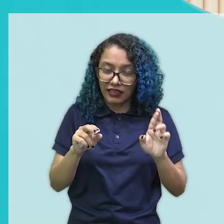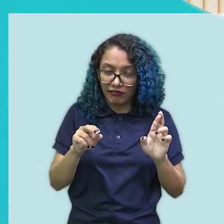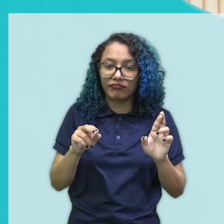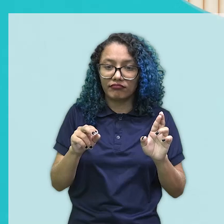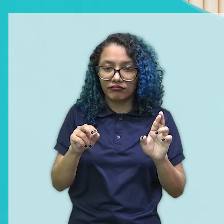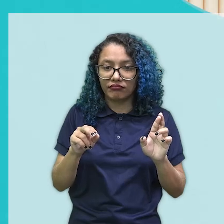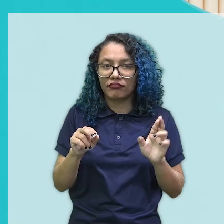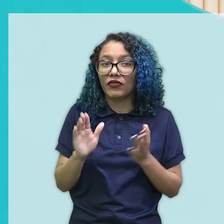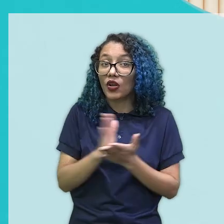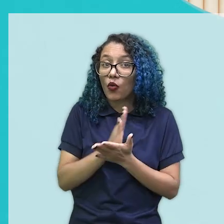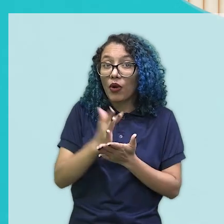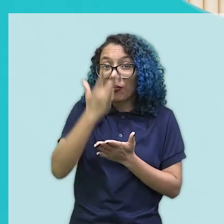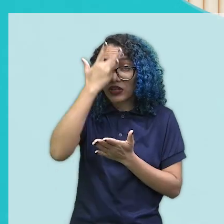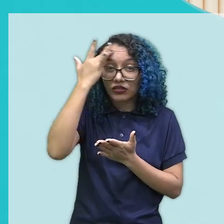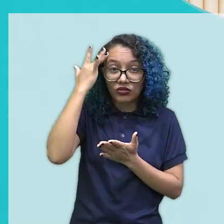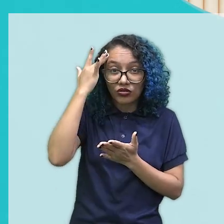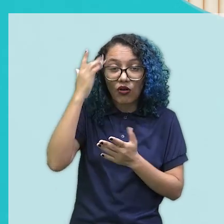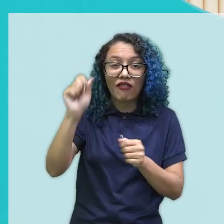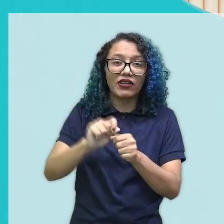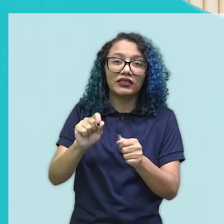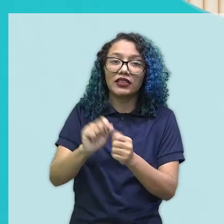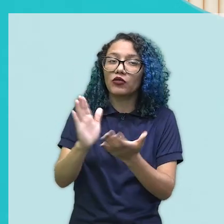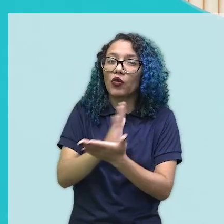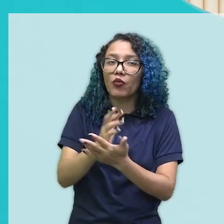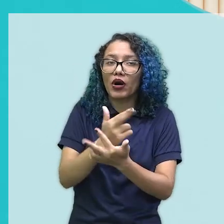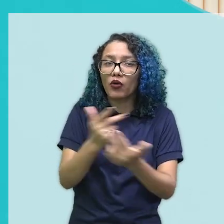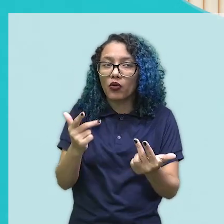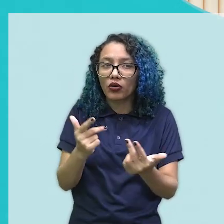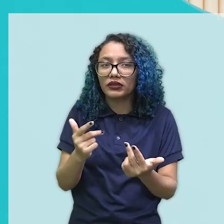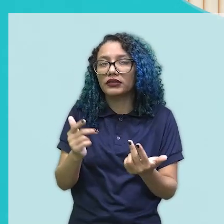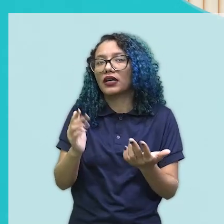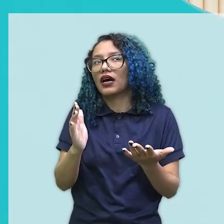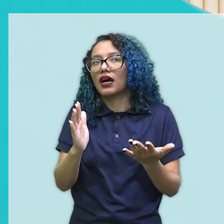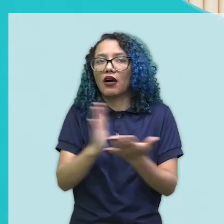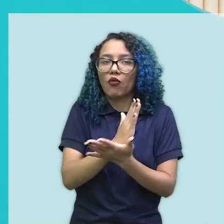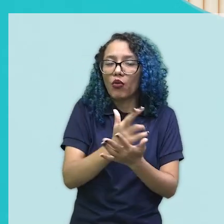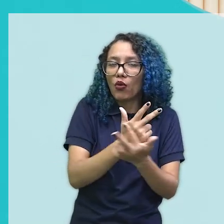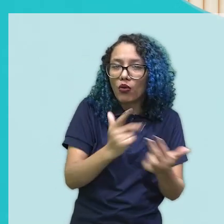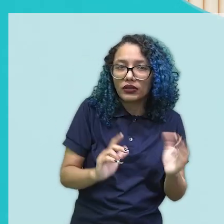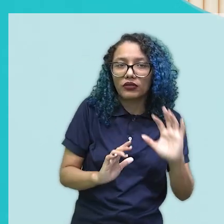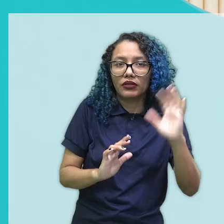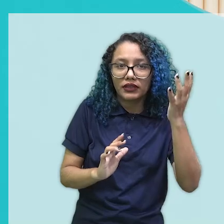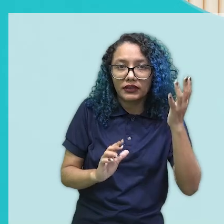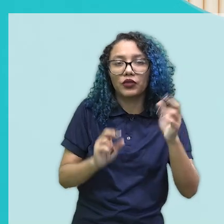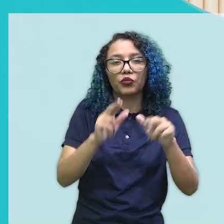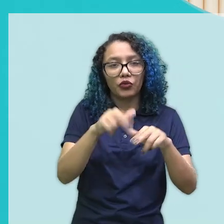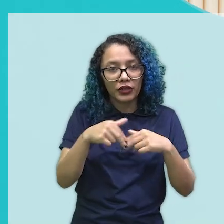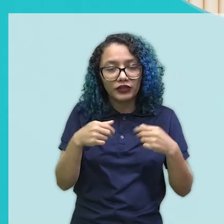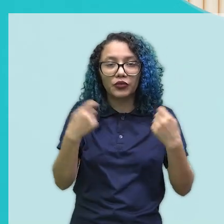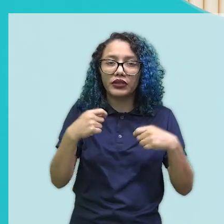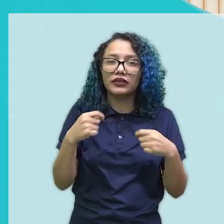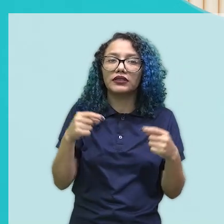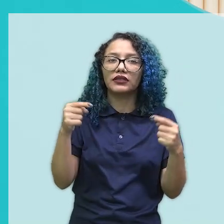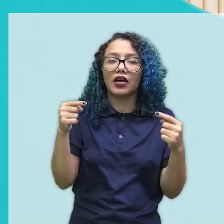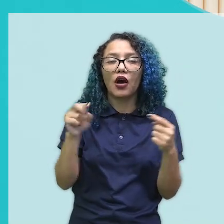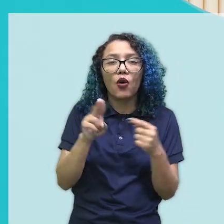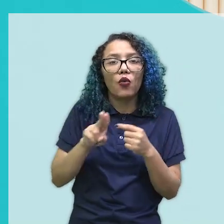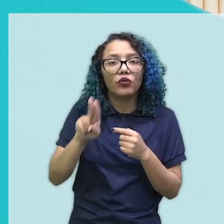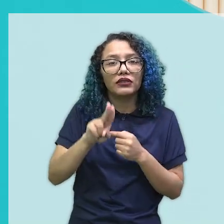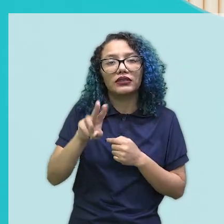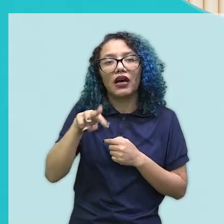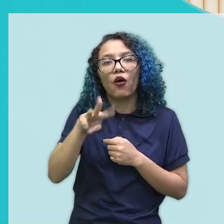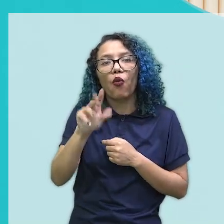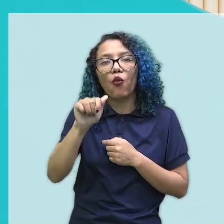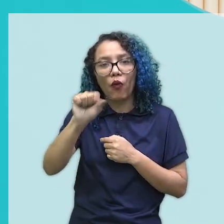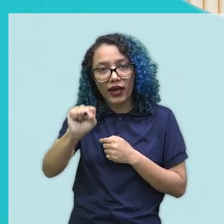algo. Algo estava acontecendo. Então, por isso que eu tenho que usar o was ou were e o ing no final do